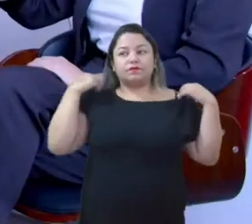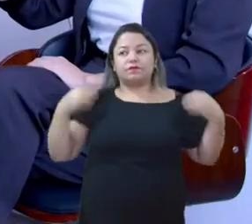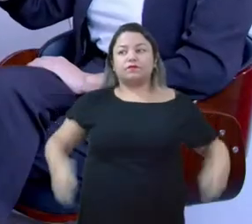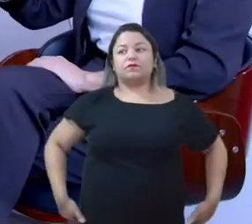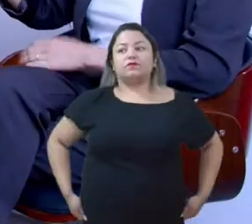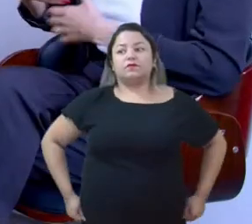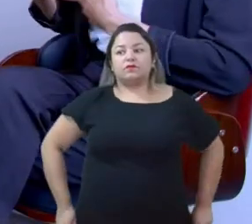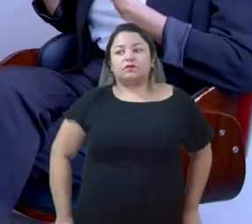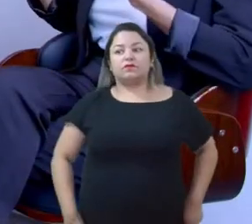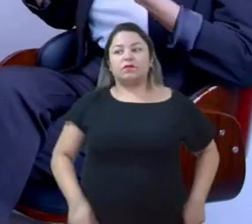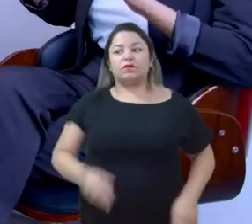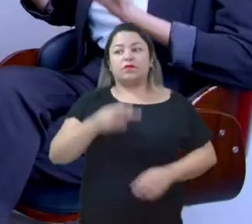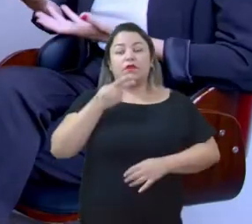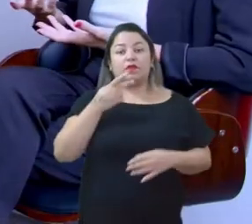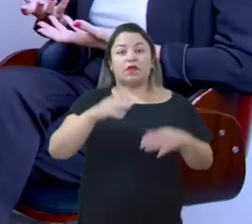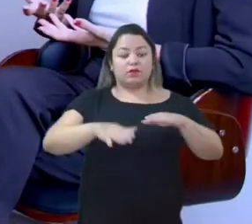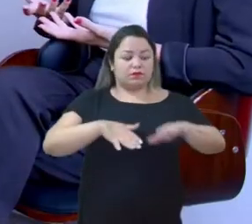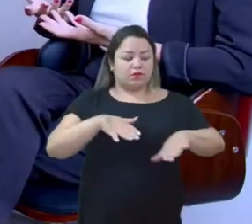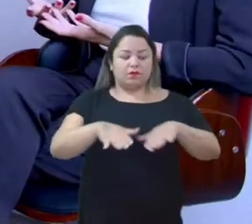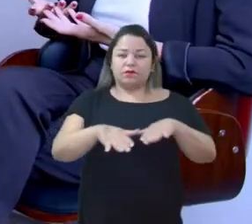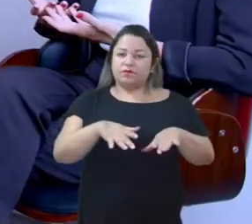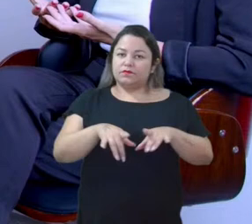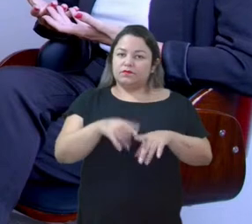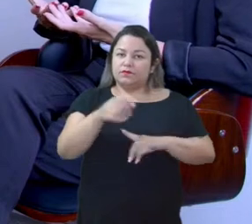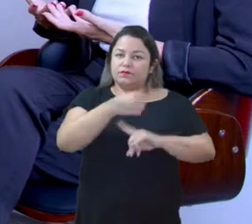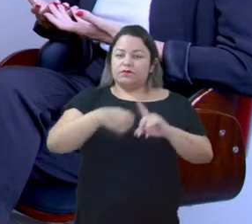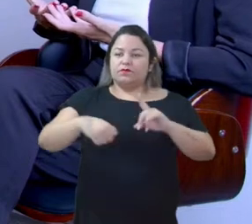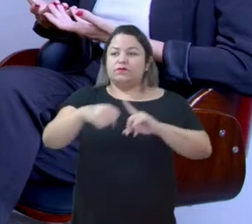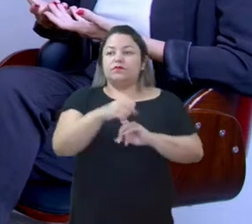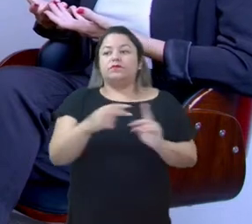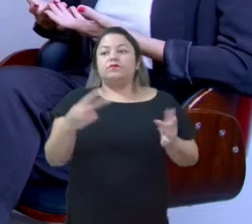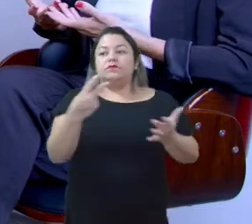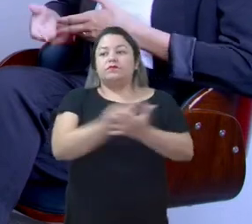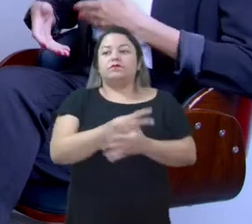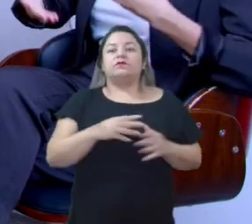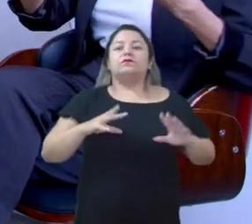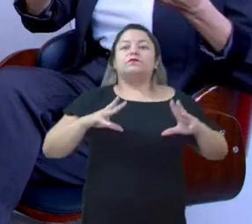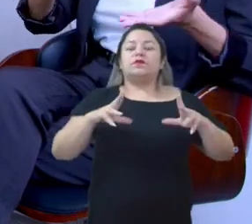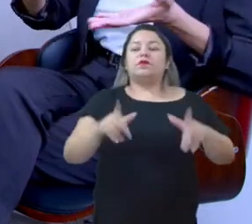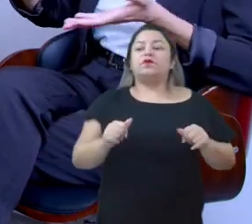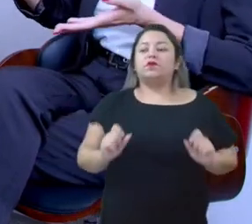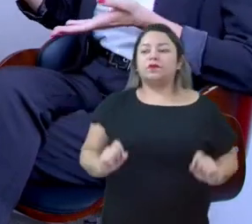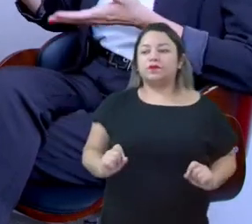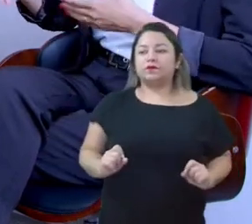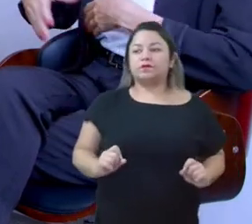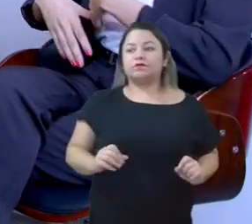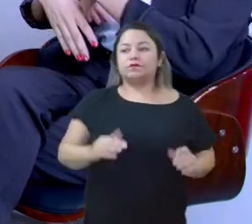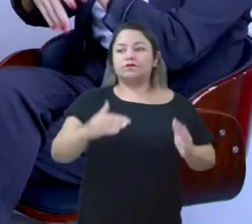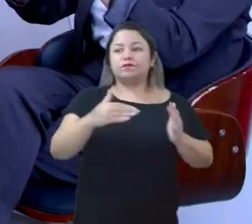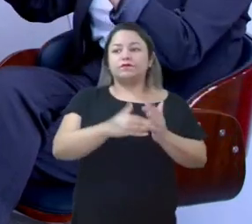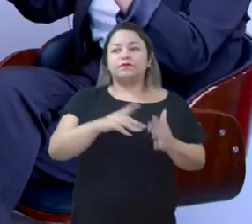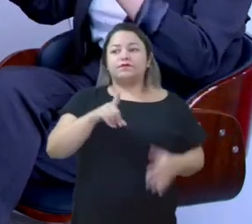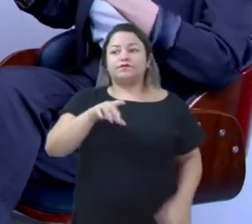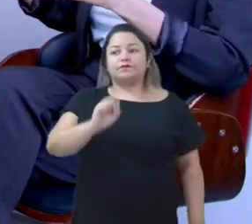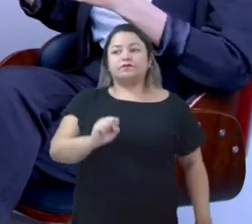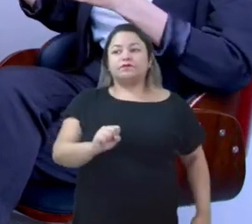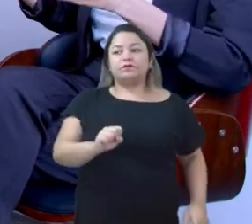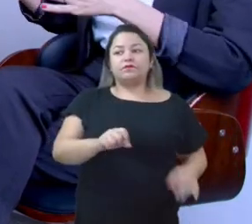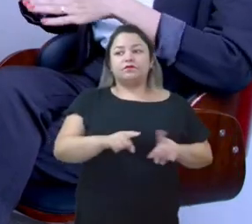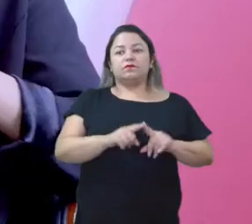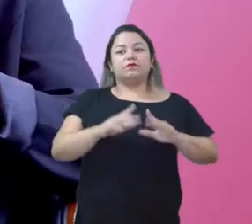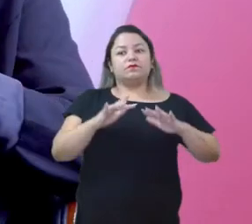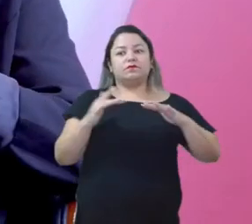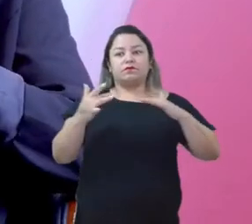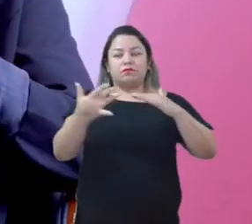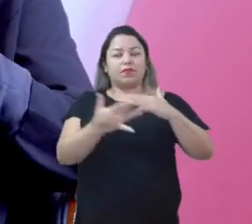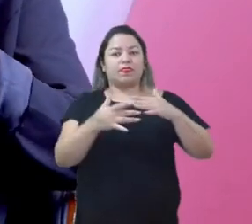senhor comentasse um pouco essa mobilização social que está acontecendo em torno do assunto, né? Nos últimos dias, as redes sociais foram